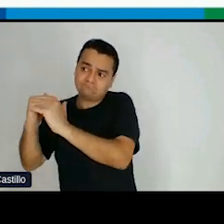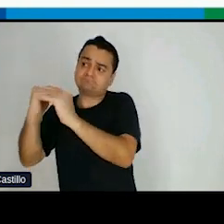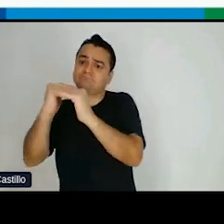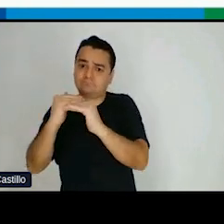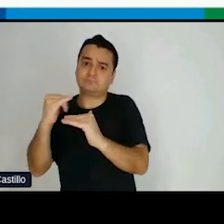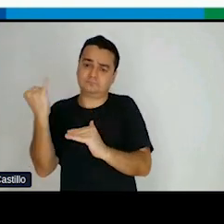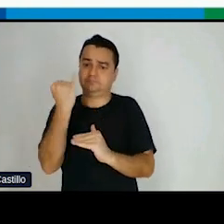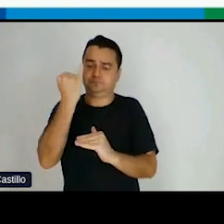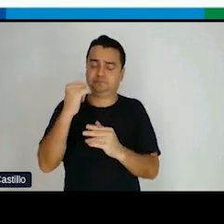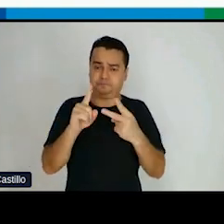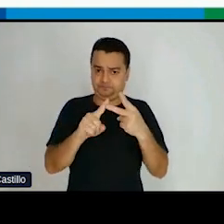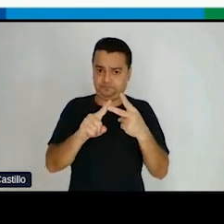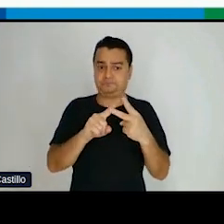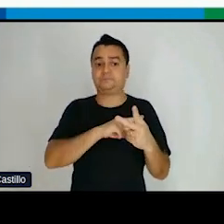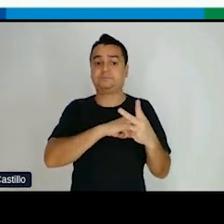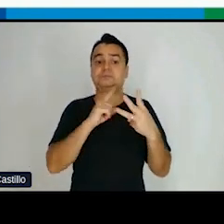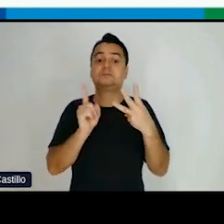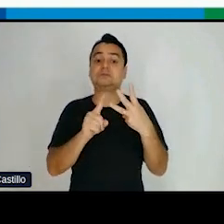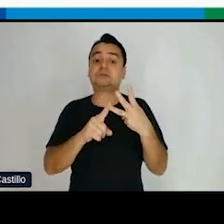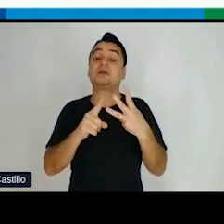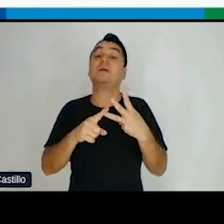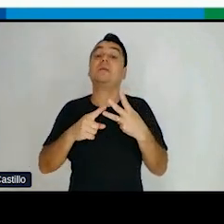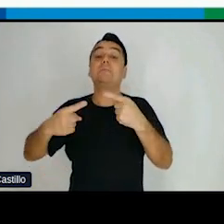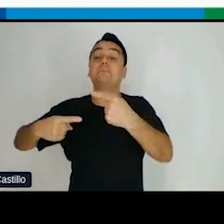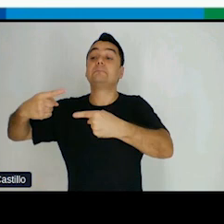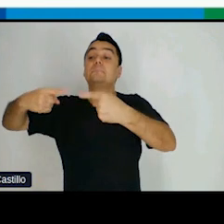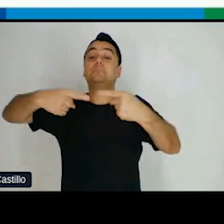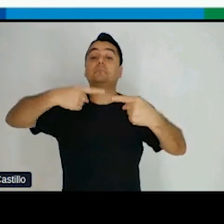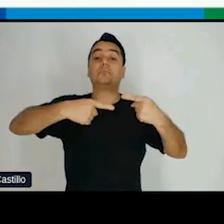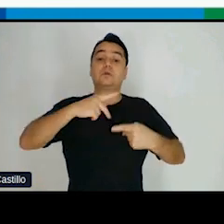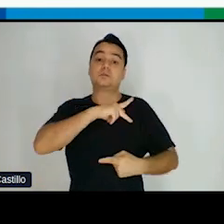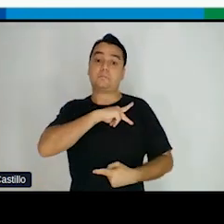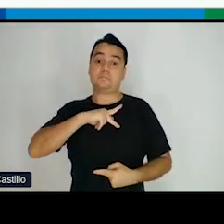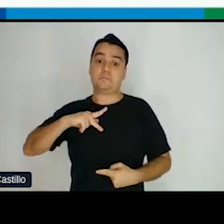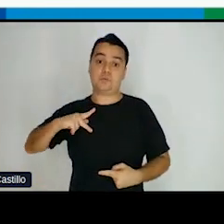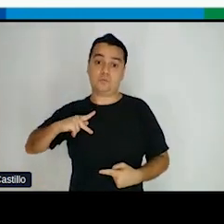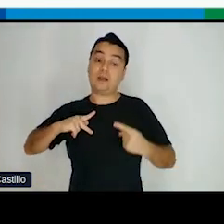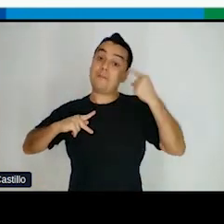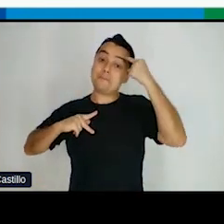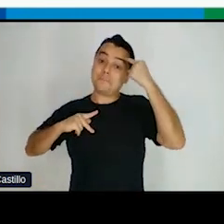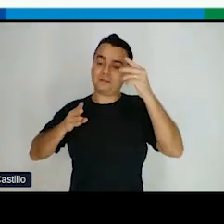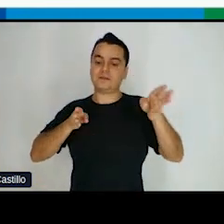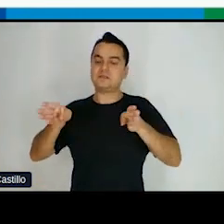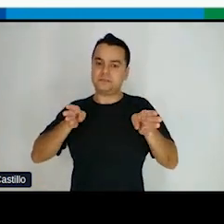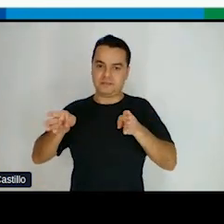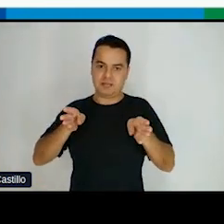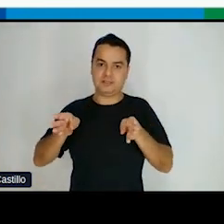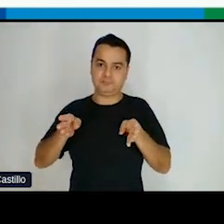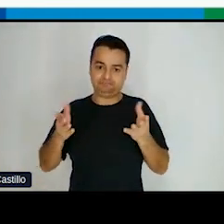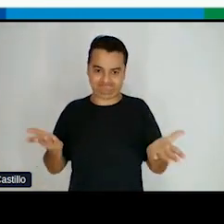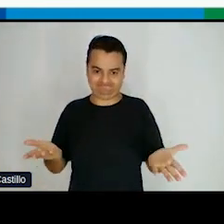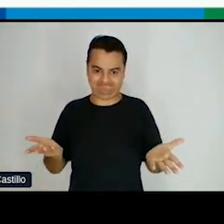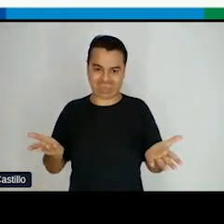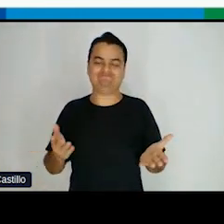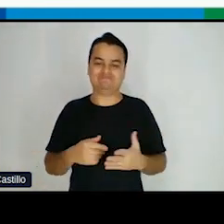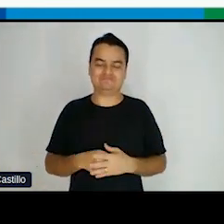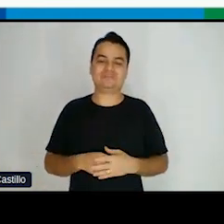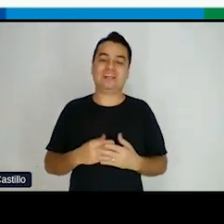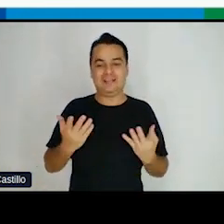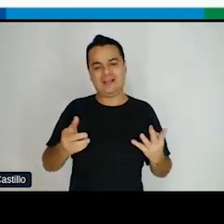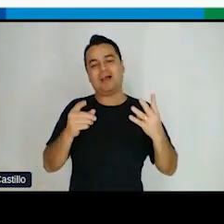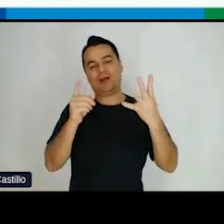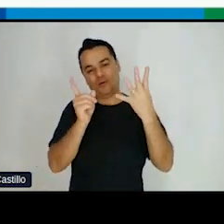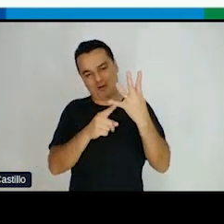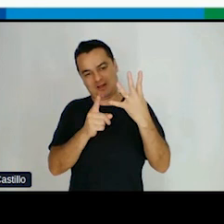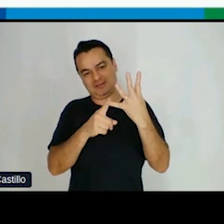né? Através de política pública, pensando aí na acessibilidade. E como nós estamos aqui, com